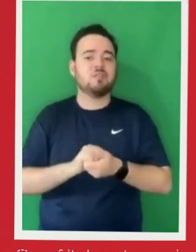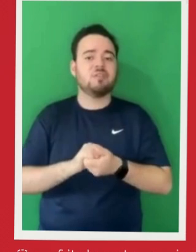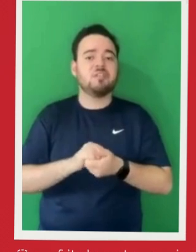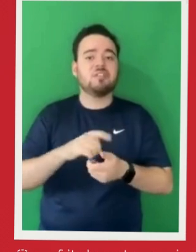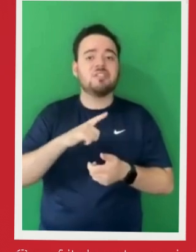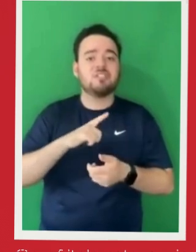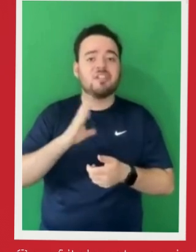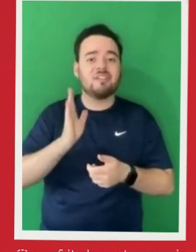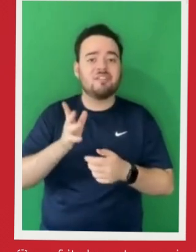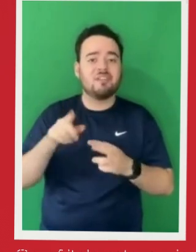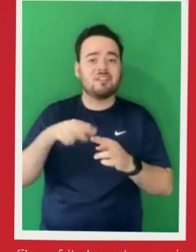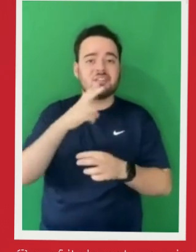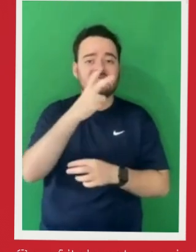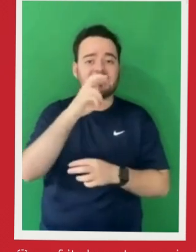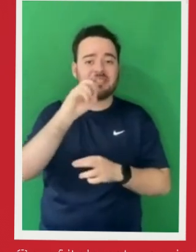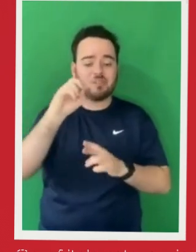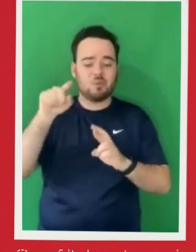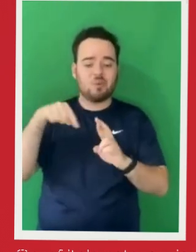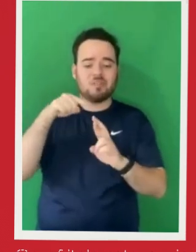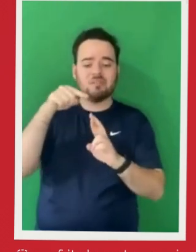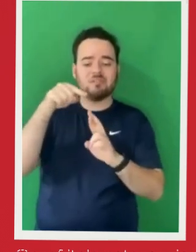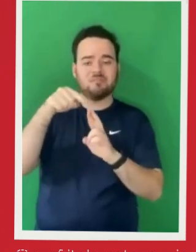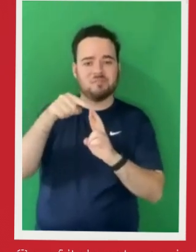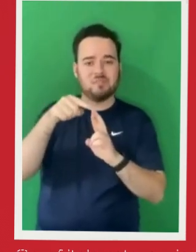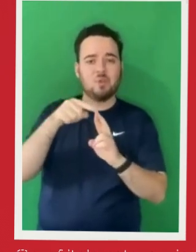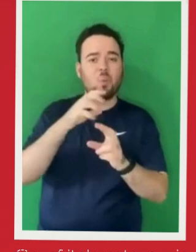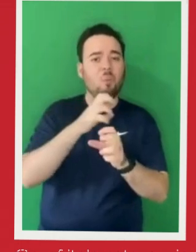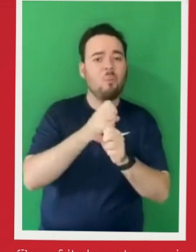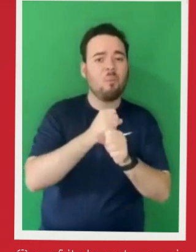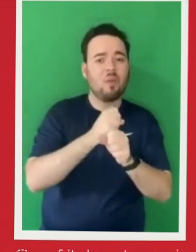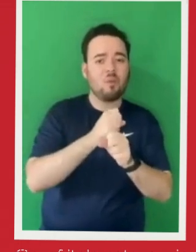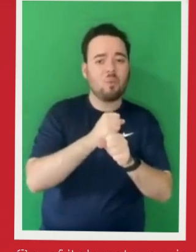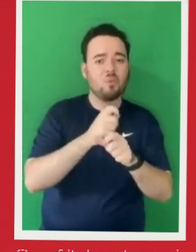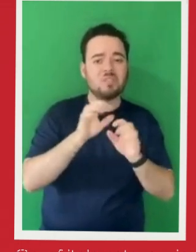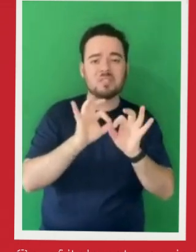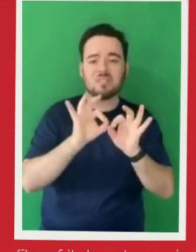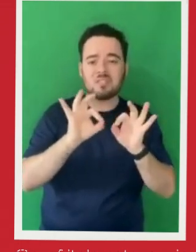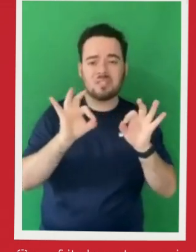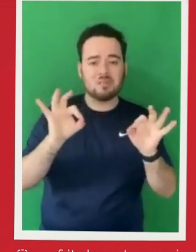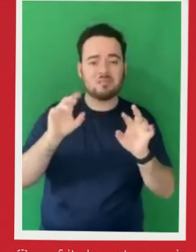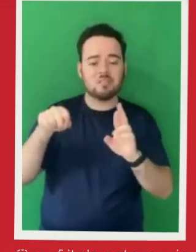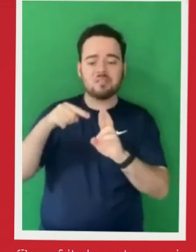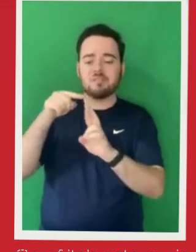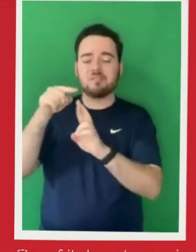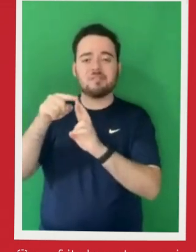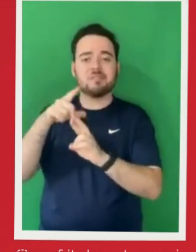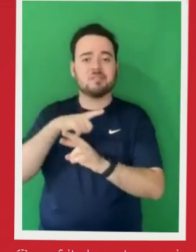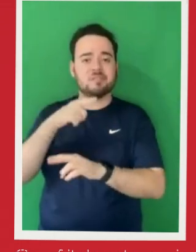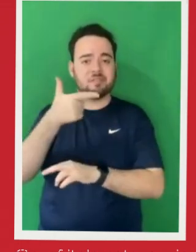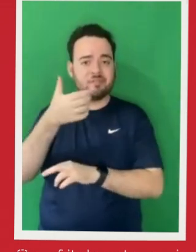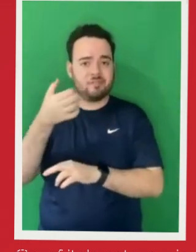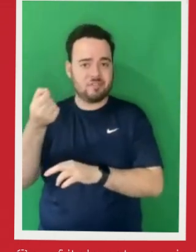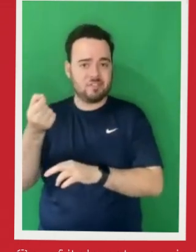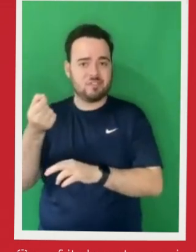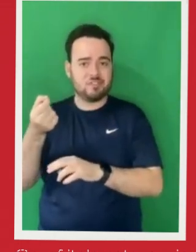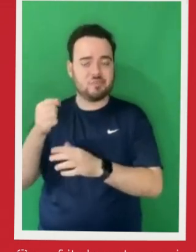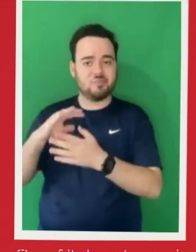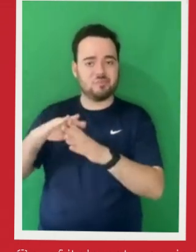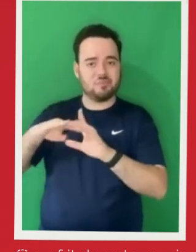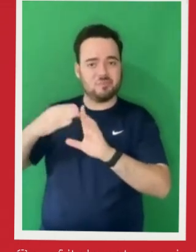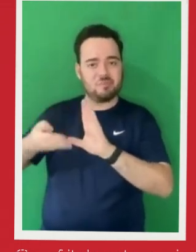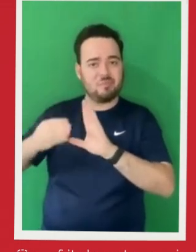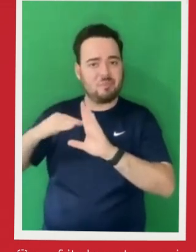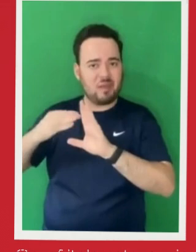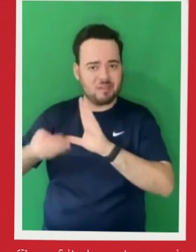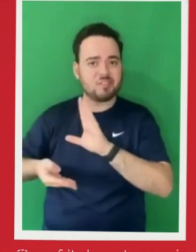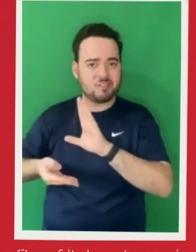50 referências. Se a gente for fazer uma conta muito simples, que todas as referências tenham 20 páginas, não tem nenhum